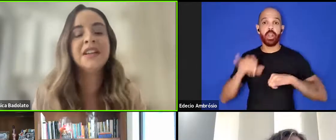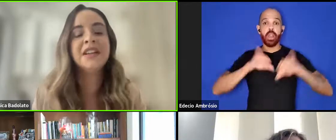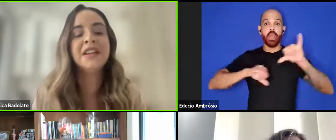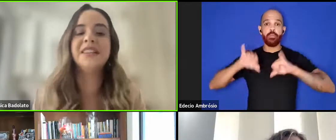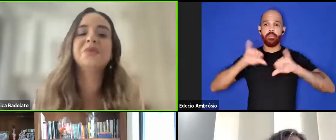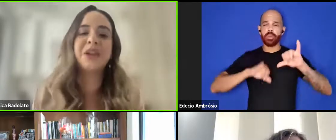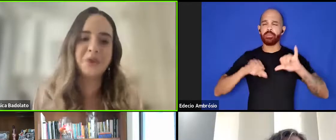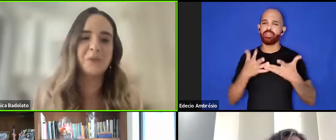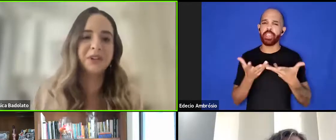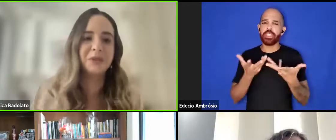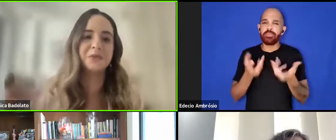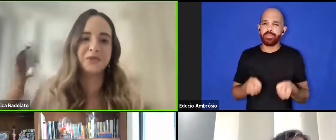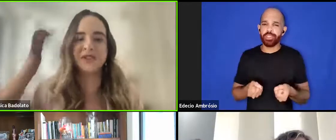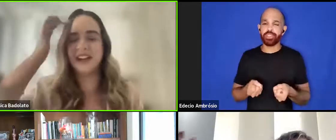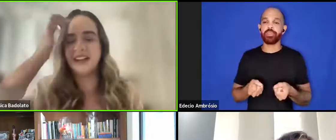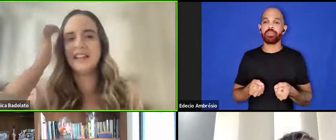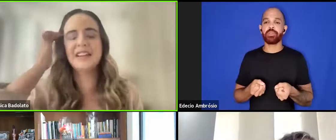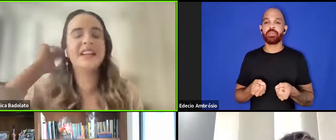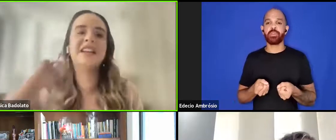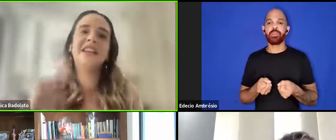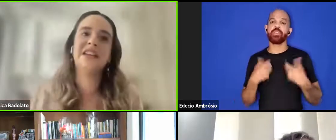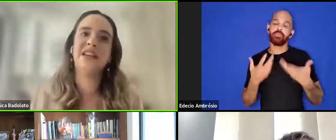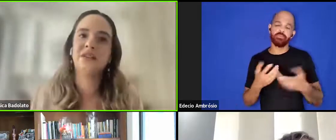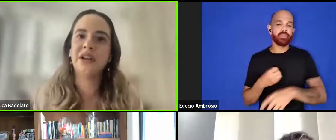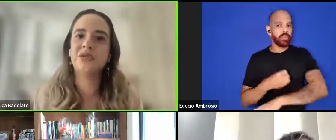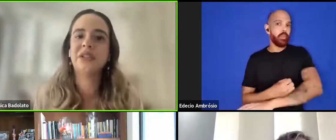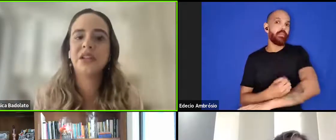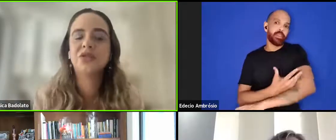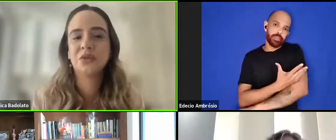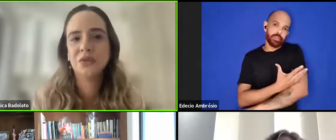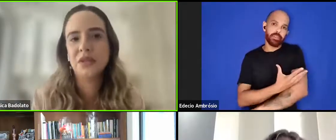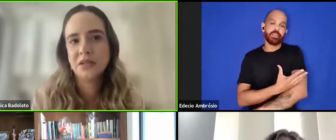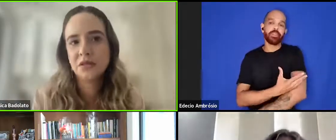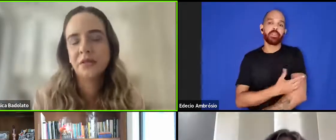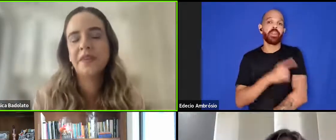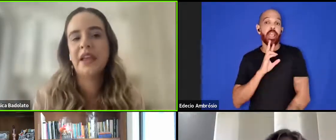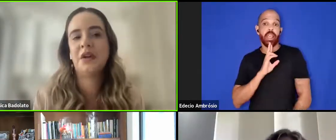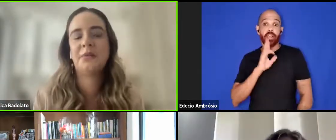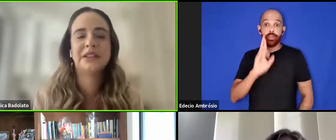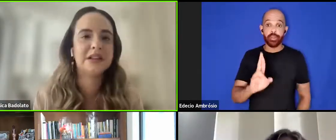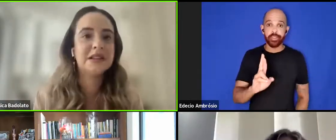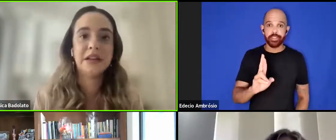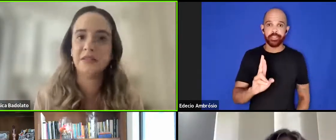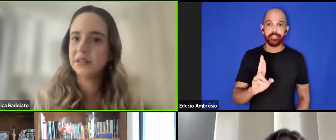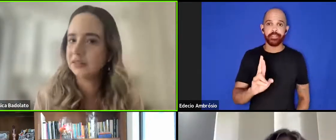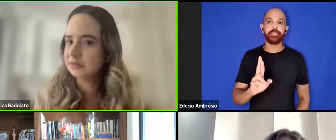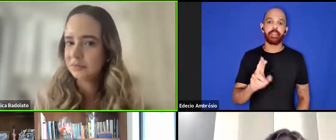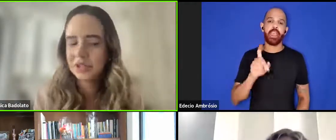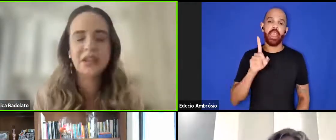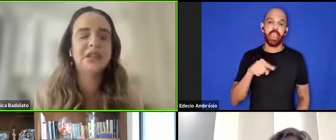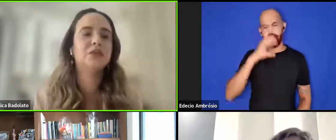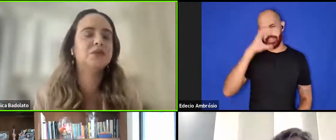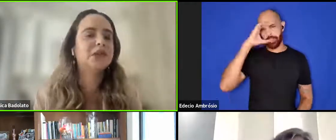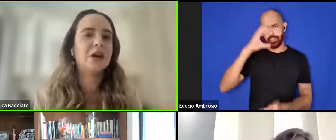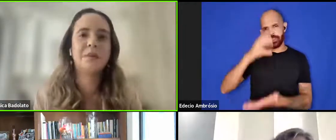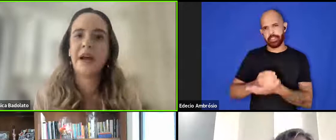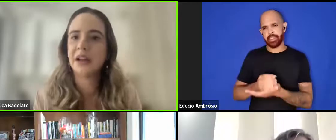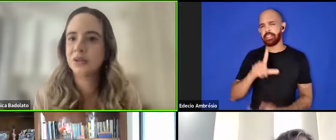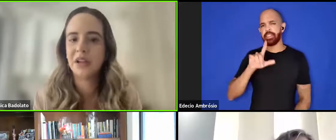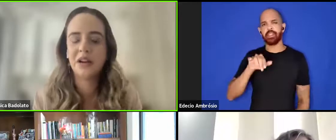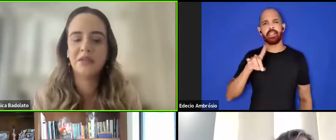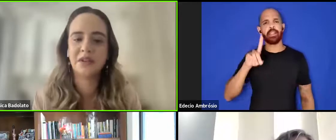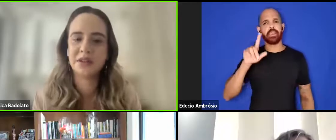receptivo. Não tem como não me emocionar, né? E o resultado de tudo isso é uma tese linda, que tem um